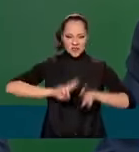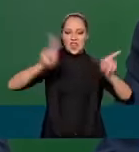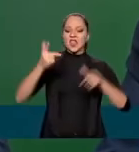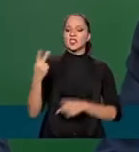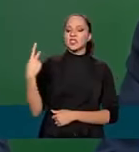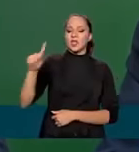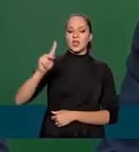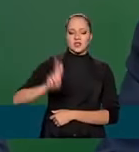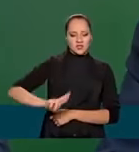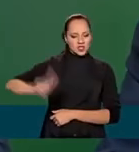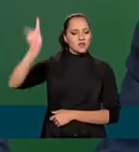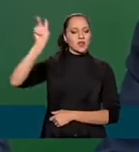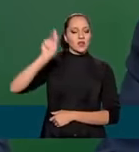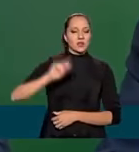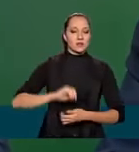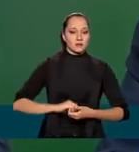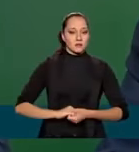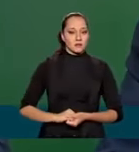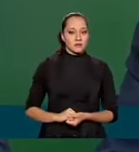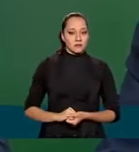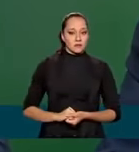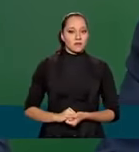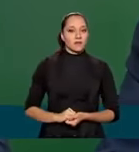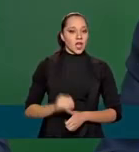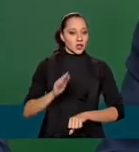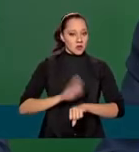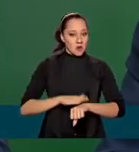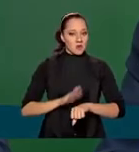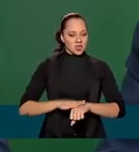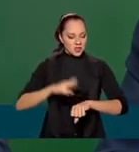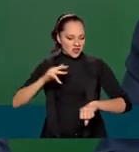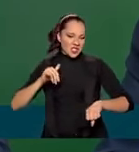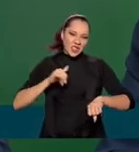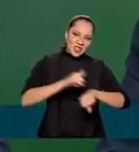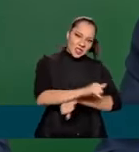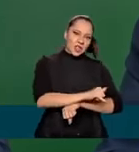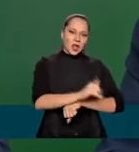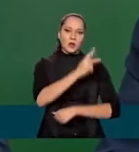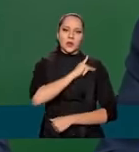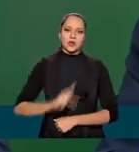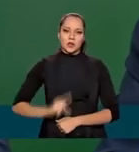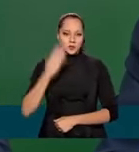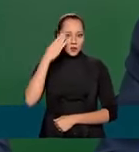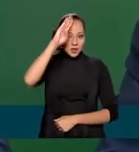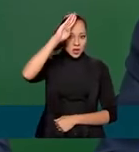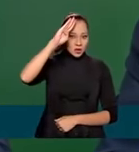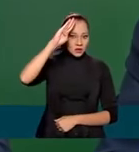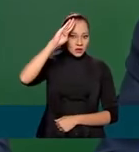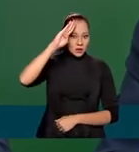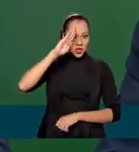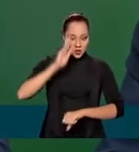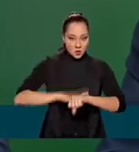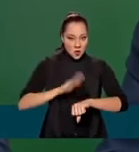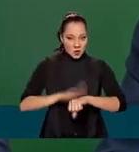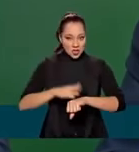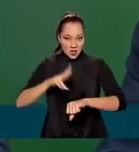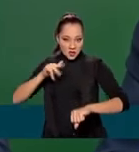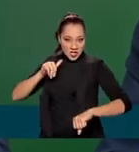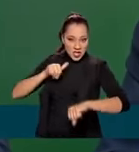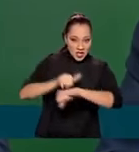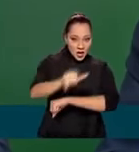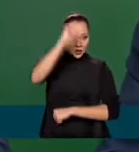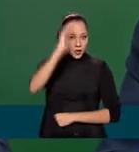deles E aí no momento de choro praia o presidente Jair bolsonaro o momento de